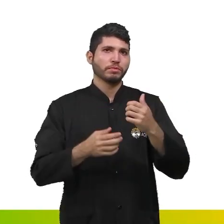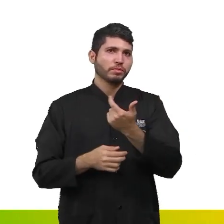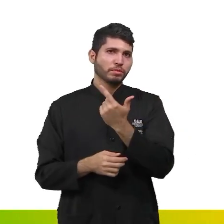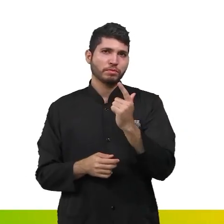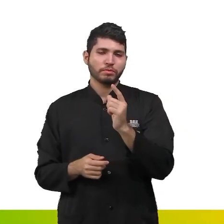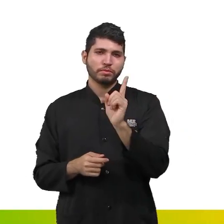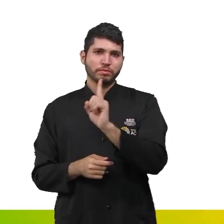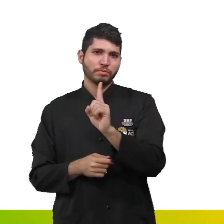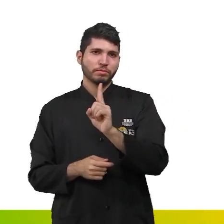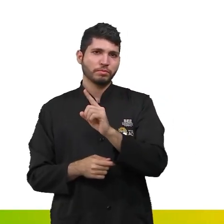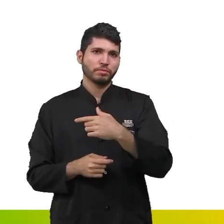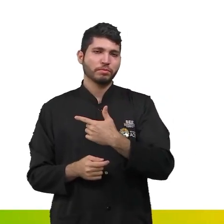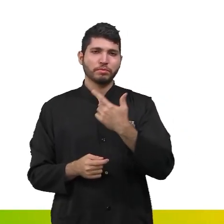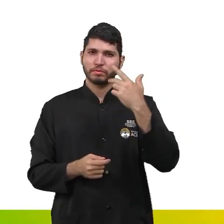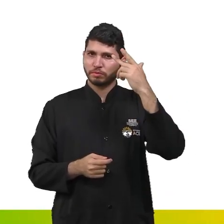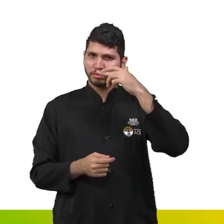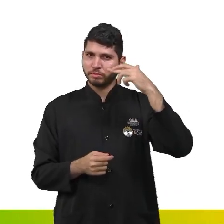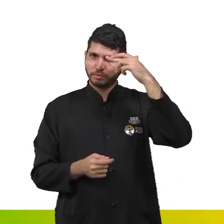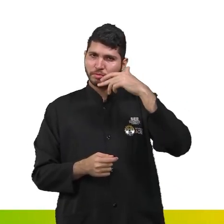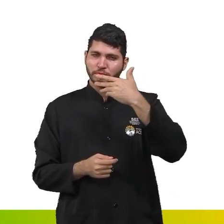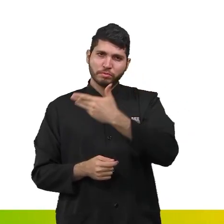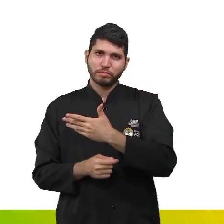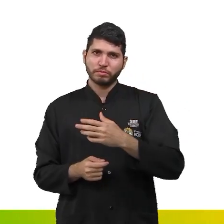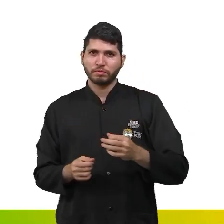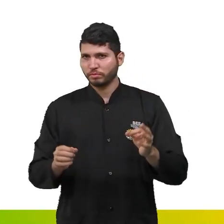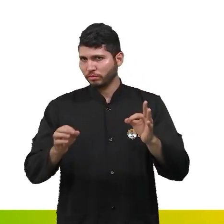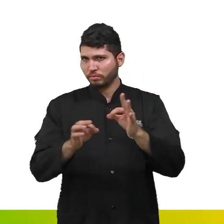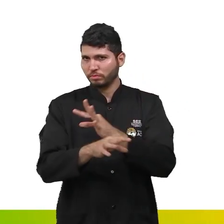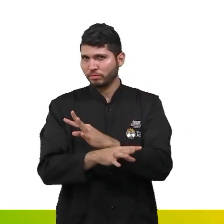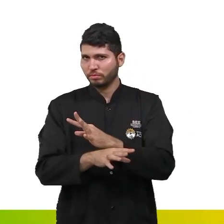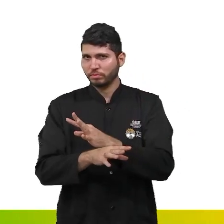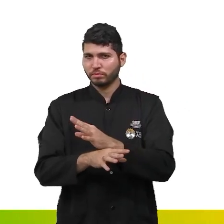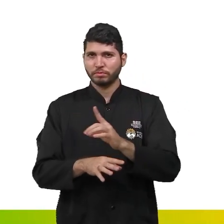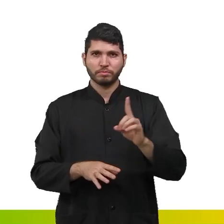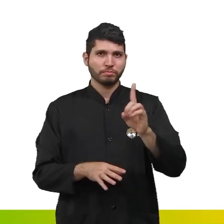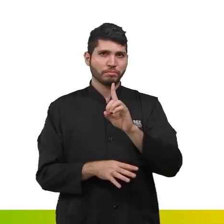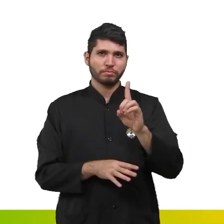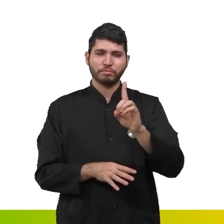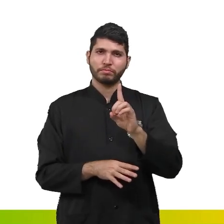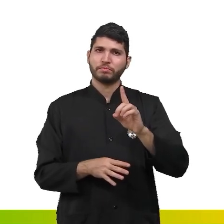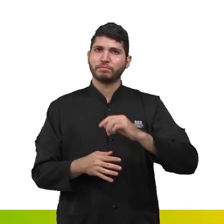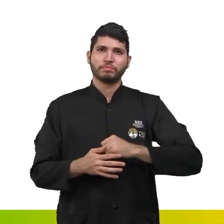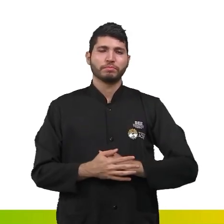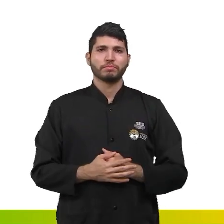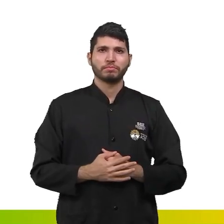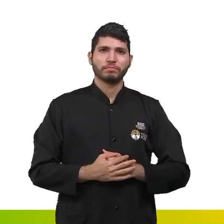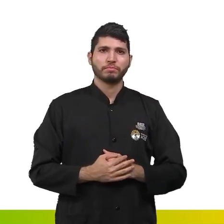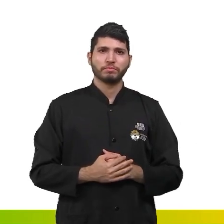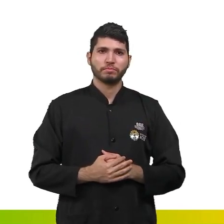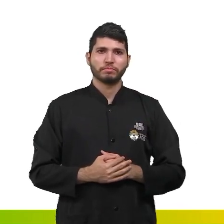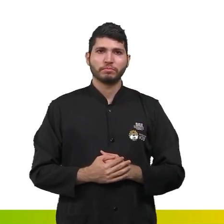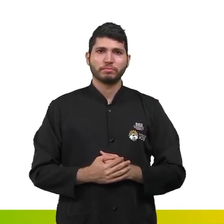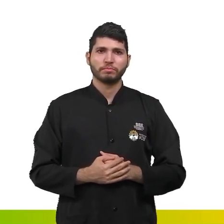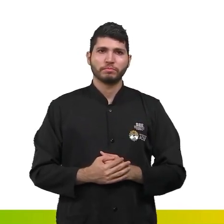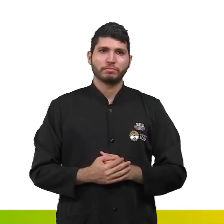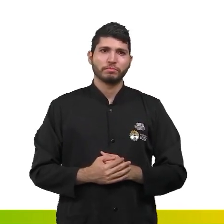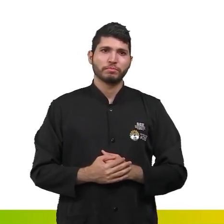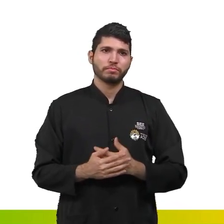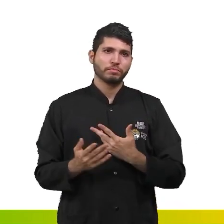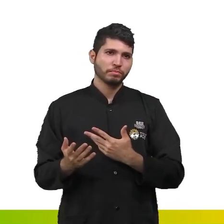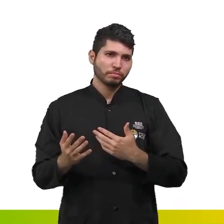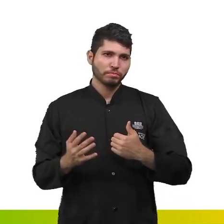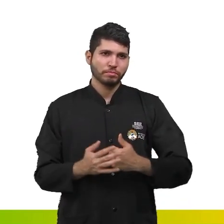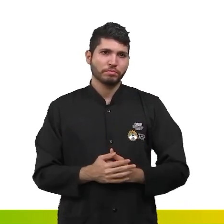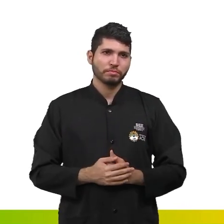uma situação completa, terminada, não tem como voltar atrás e mudar. Por exemplo, primeira frase, ayer